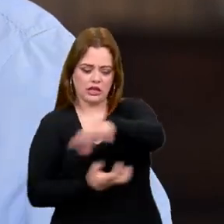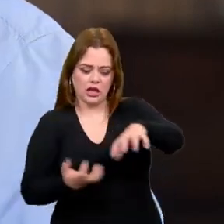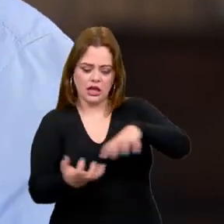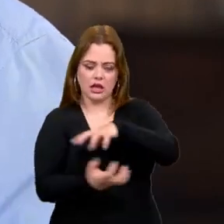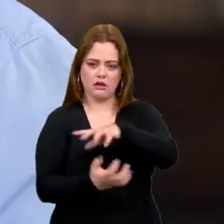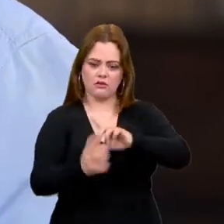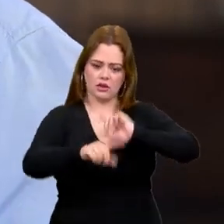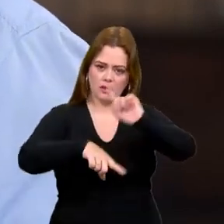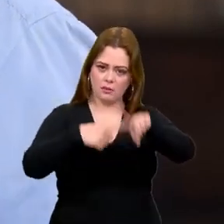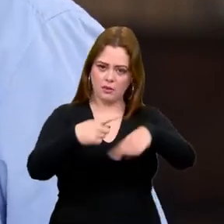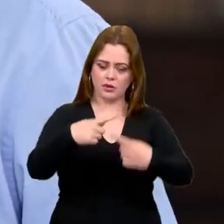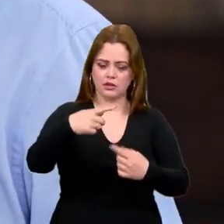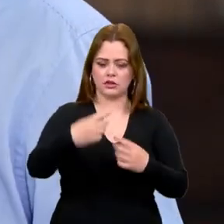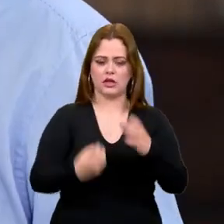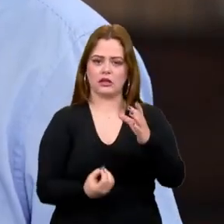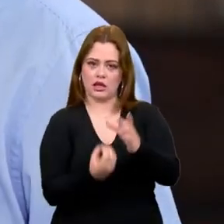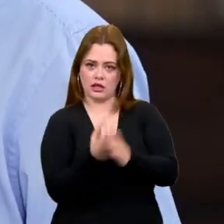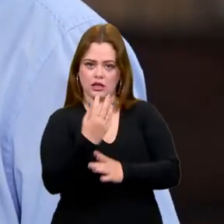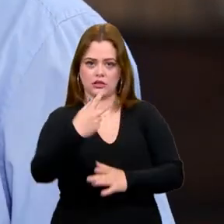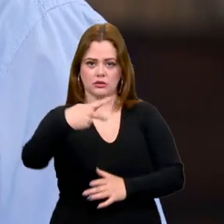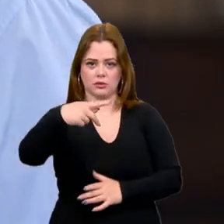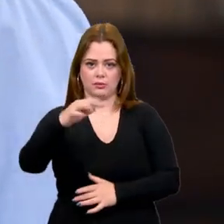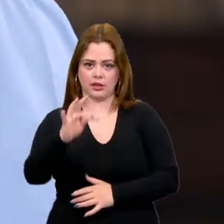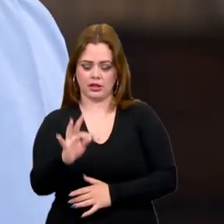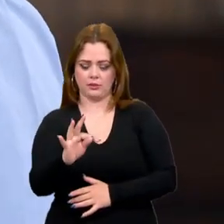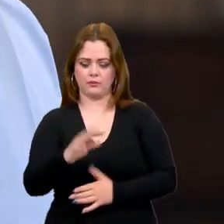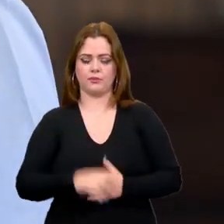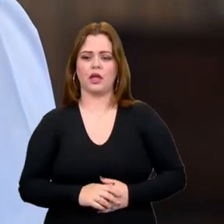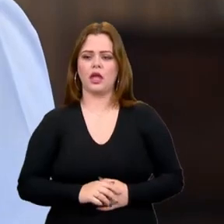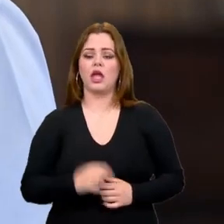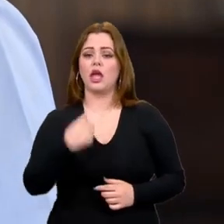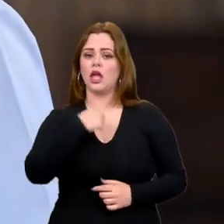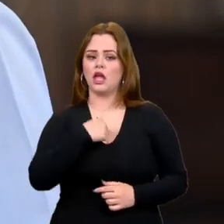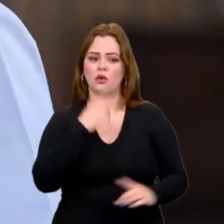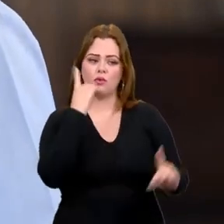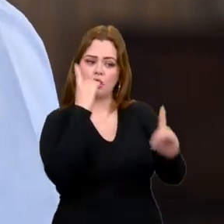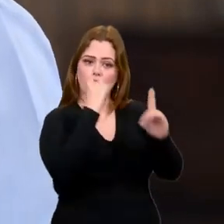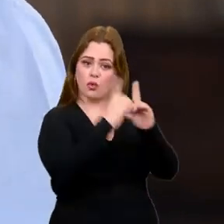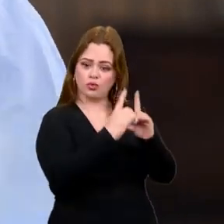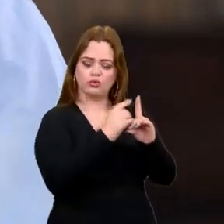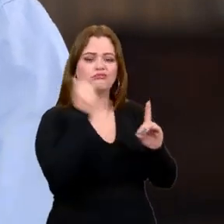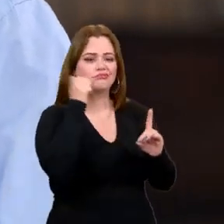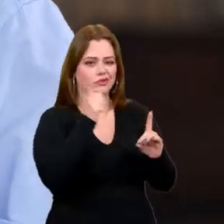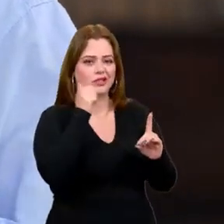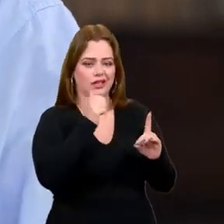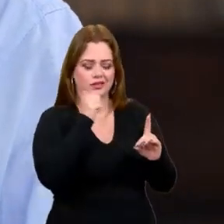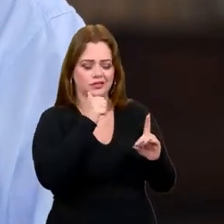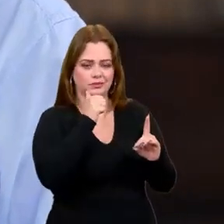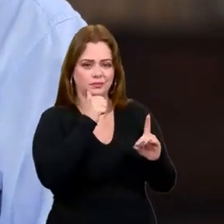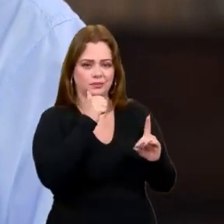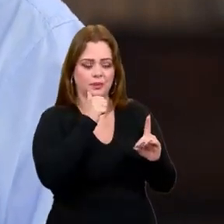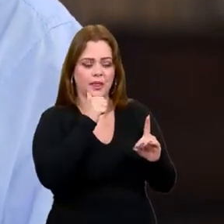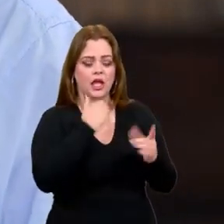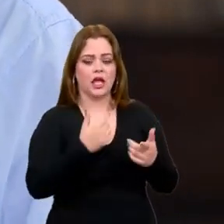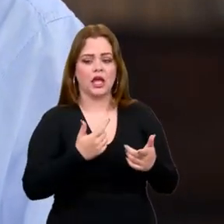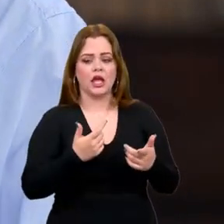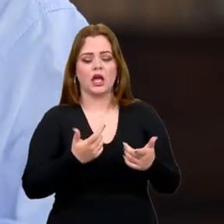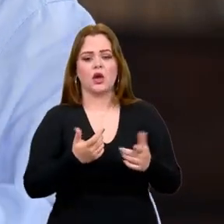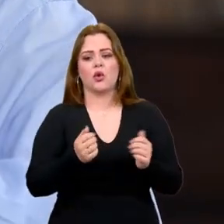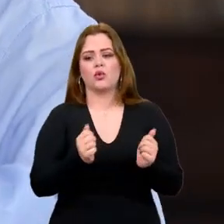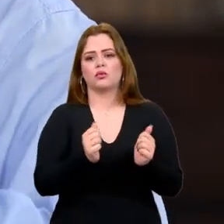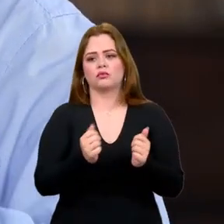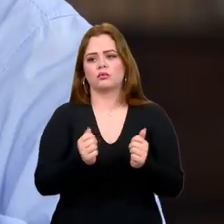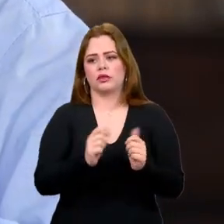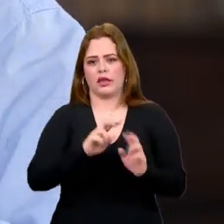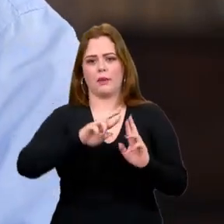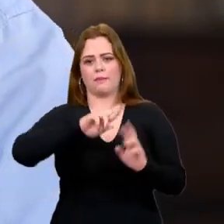que eu encontro mulheres com crianças no colo que me procura com uma foto mostrando uma criança no meu colo